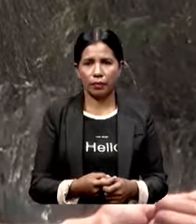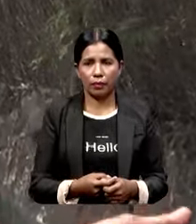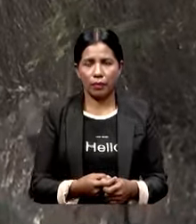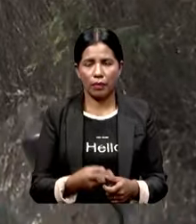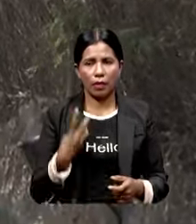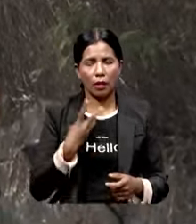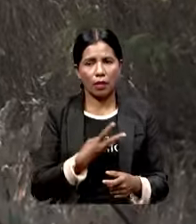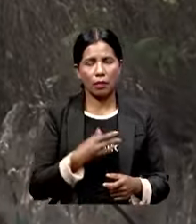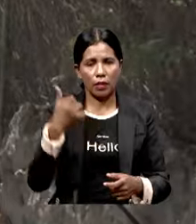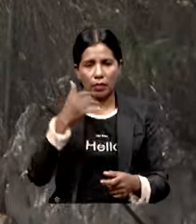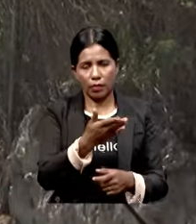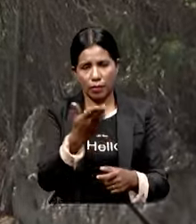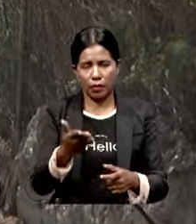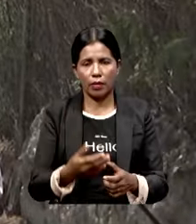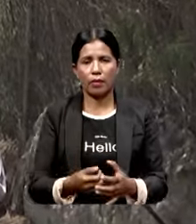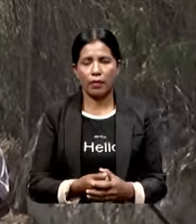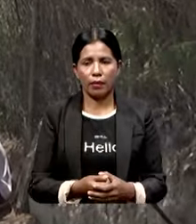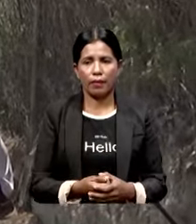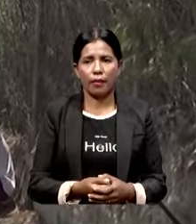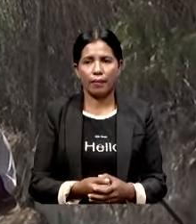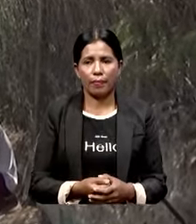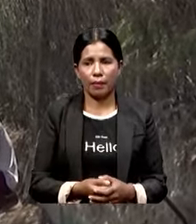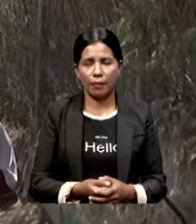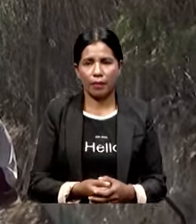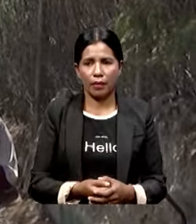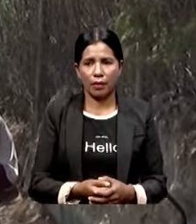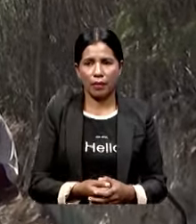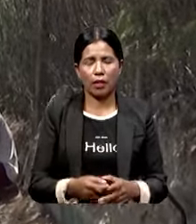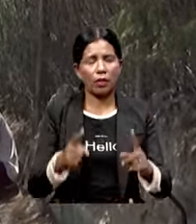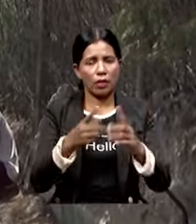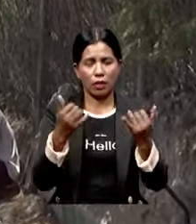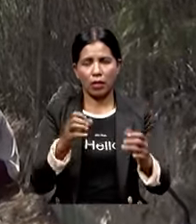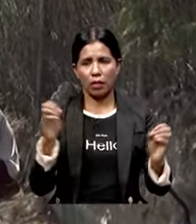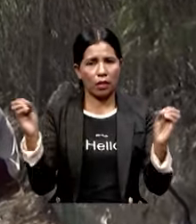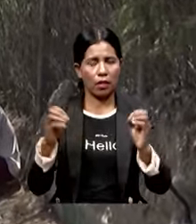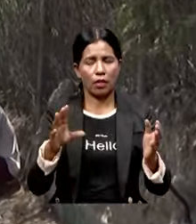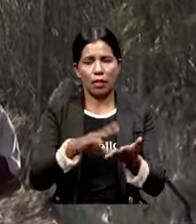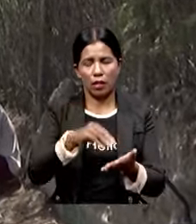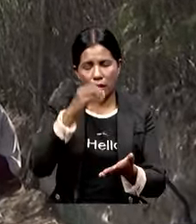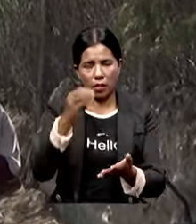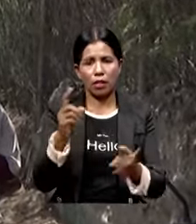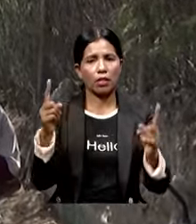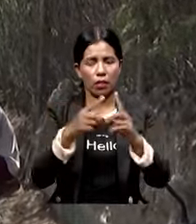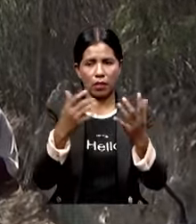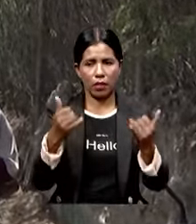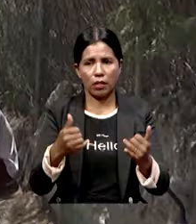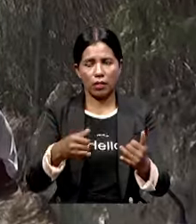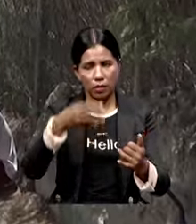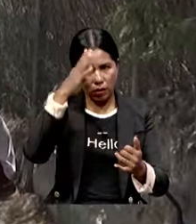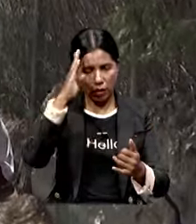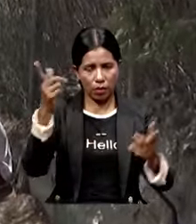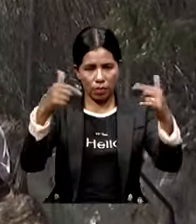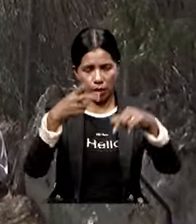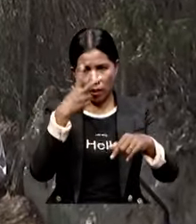mim se liga de bote, calo botou tudo a loja outra. Mas to, agora se não é, se dá o laia que estão, to, se to, ira né, senhor germano, né, tu que